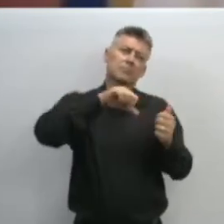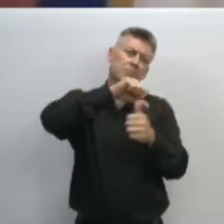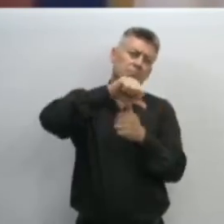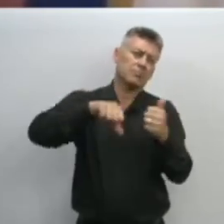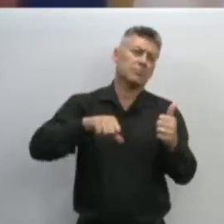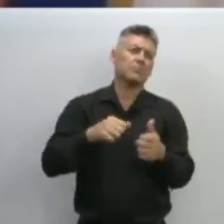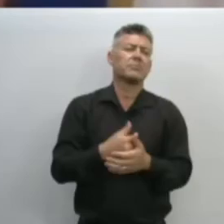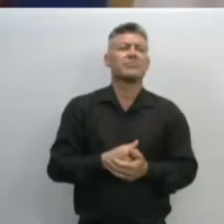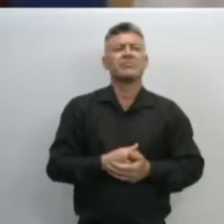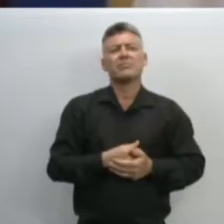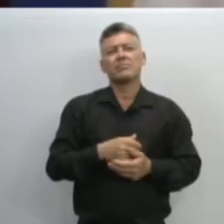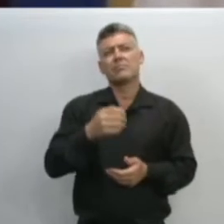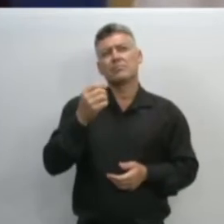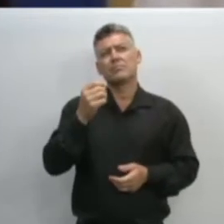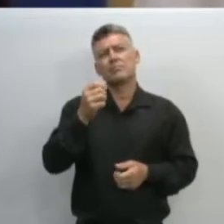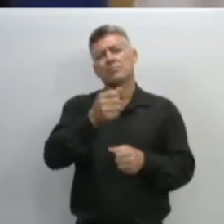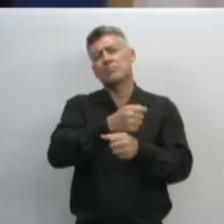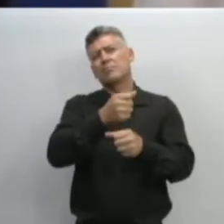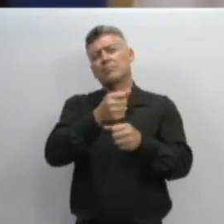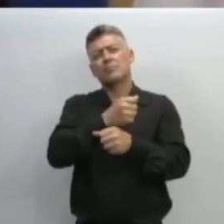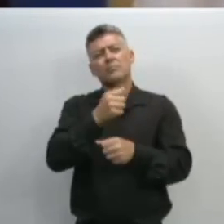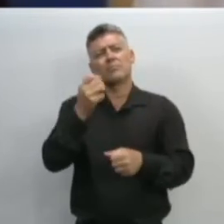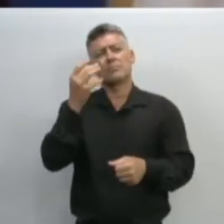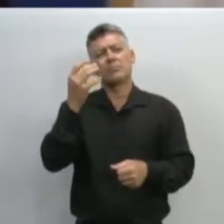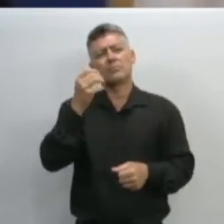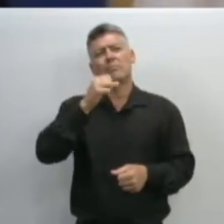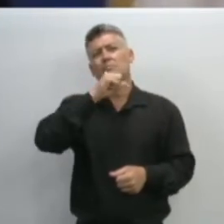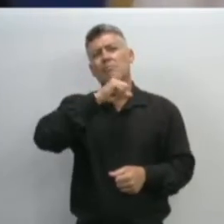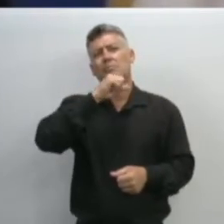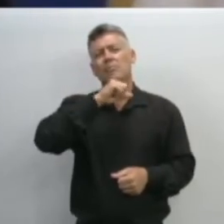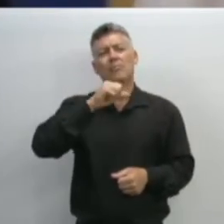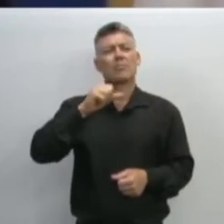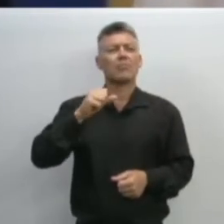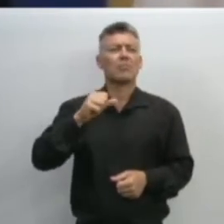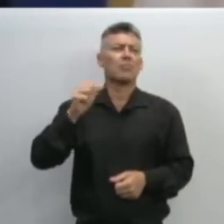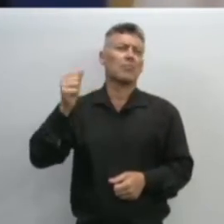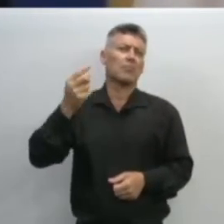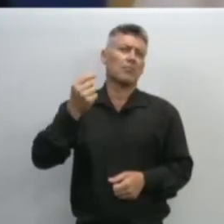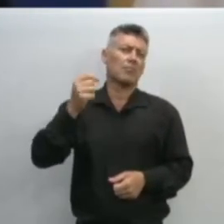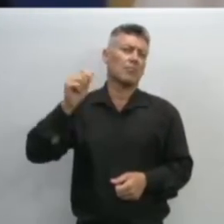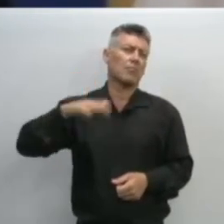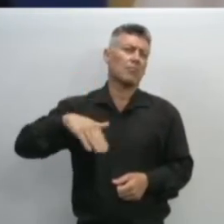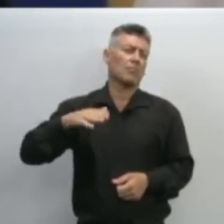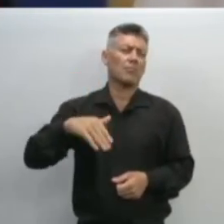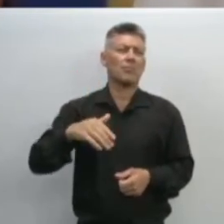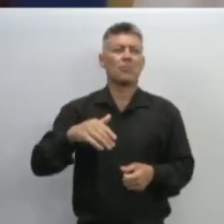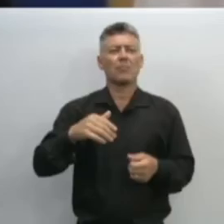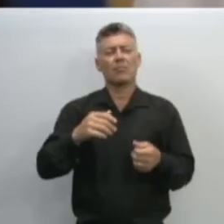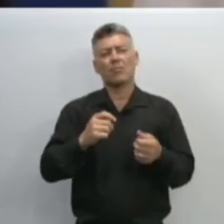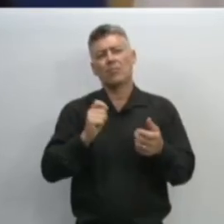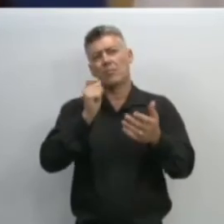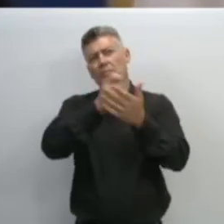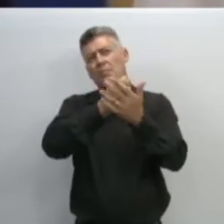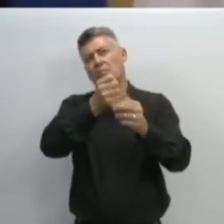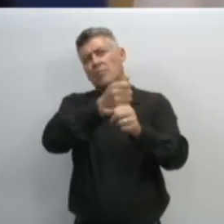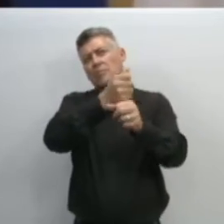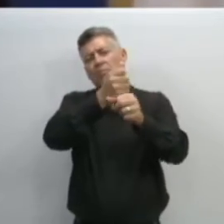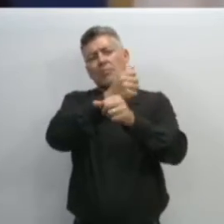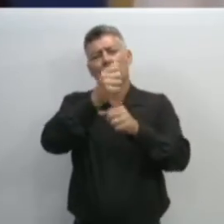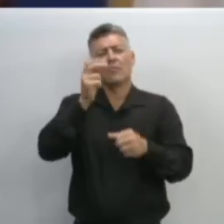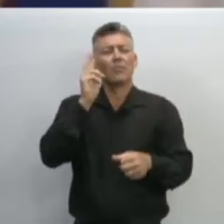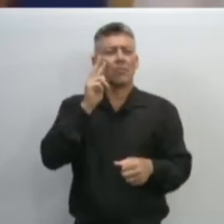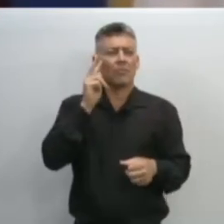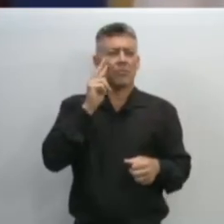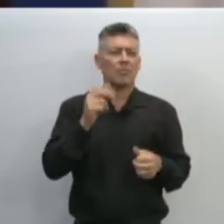construir prédios baratos naquelas regiões, prédios que não possam ser recuperados, serem demolidos para ser recuperado, né? Prédios que não sejam históricos, não tenham valor